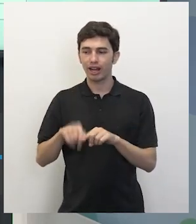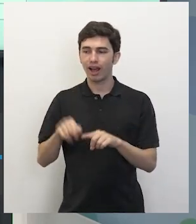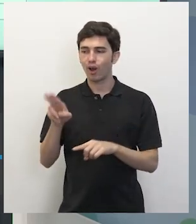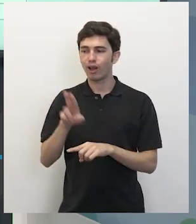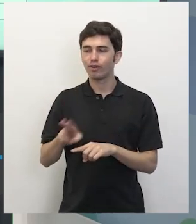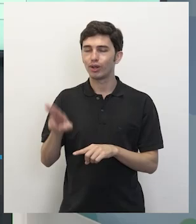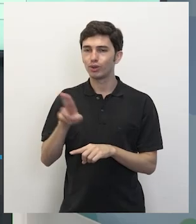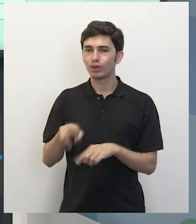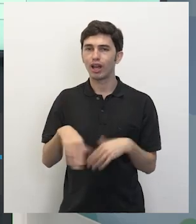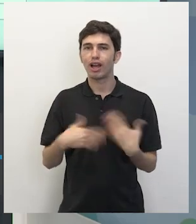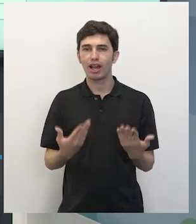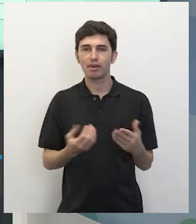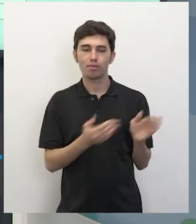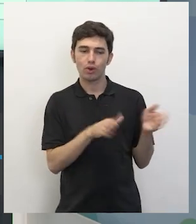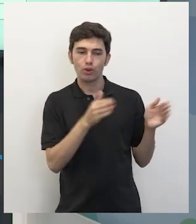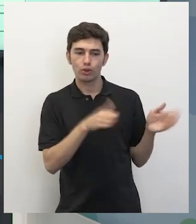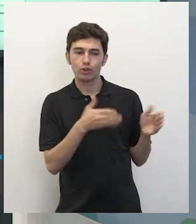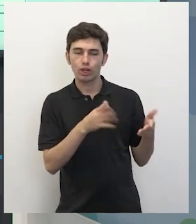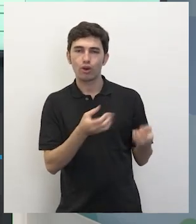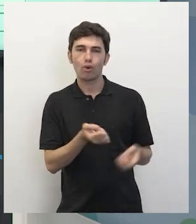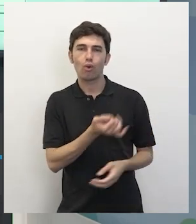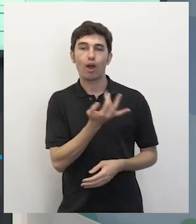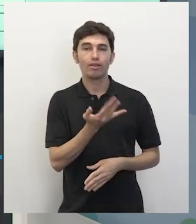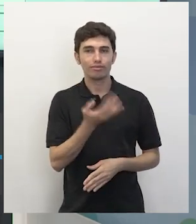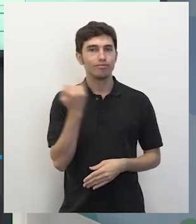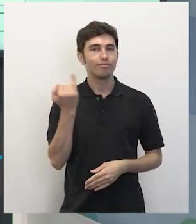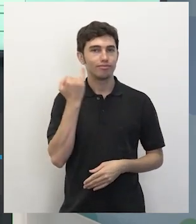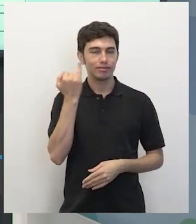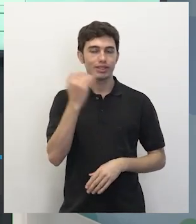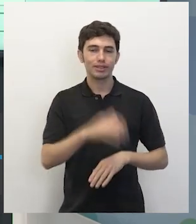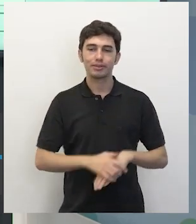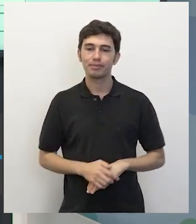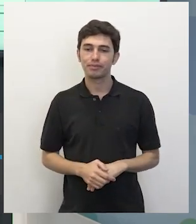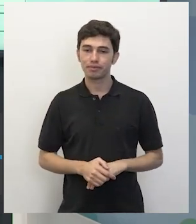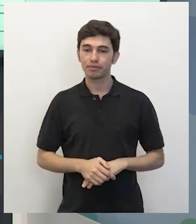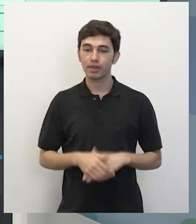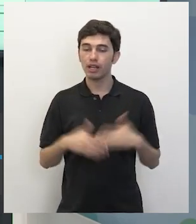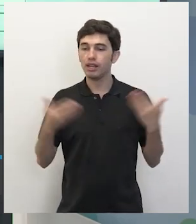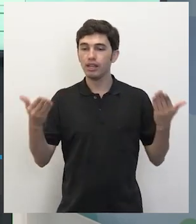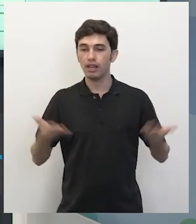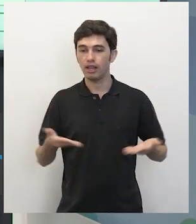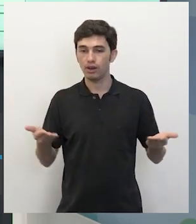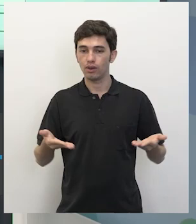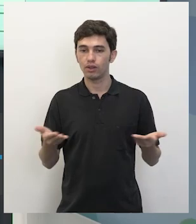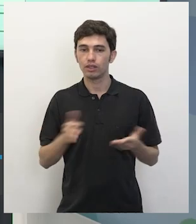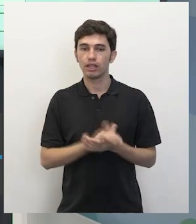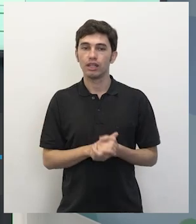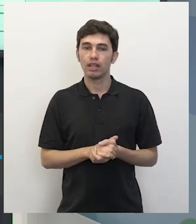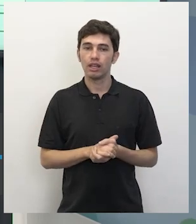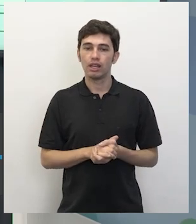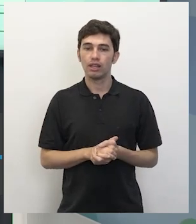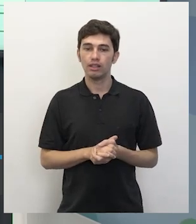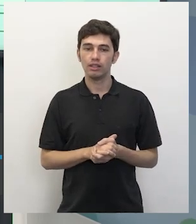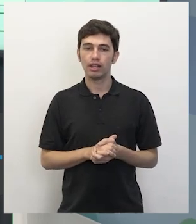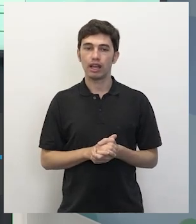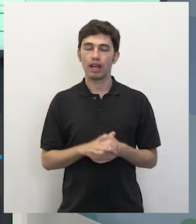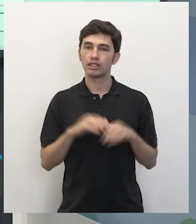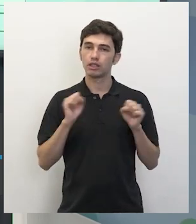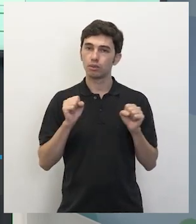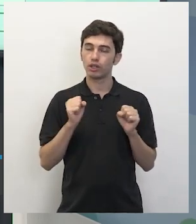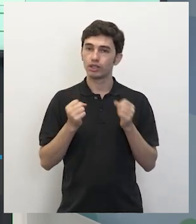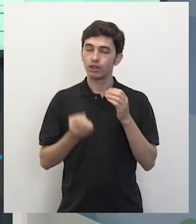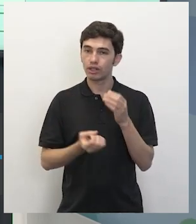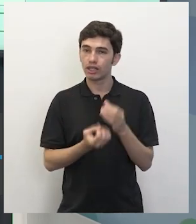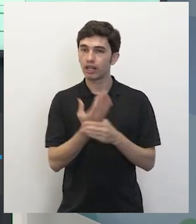ser produzido. Tudo bem? Então, essa é a ideia. A partir daí, a gente já começa a criar um conceito, a